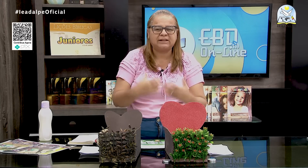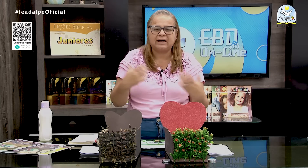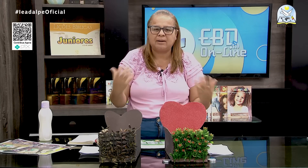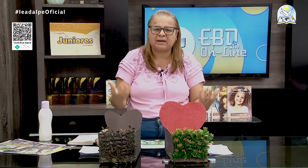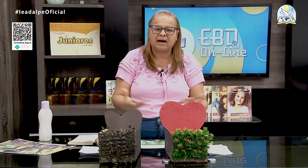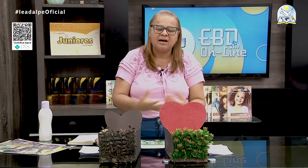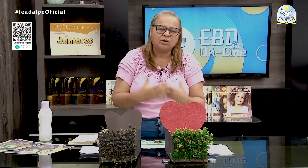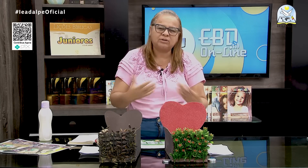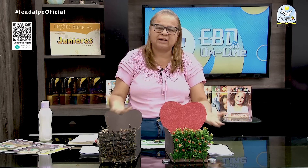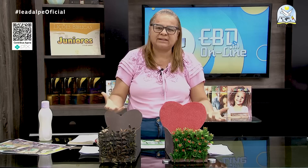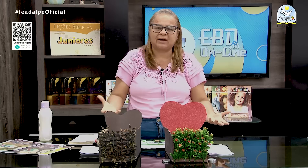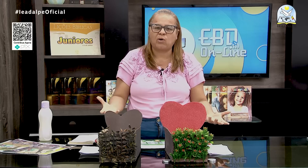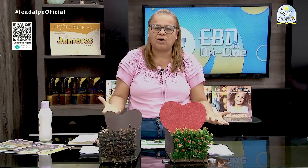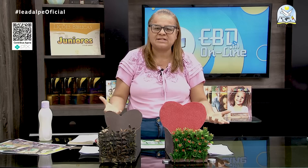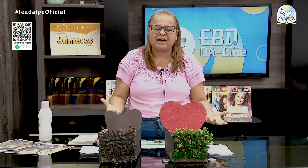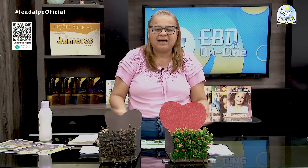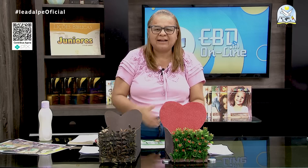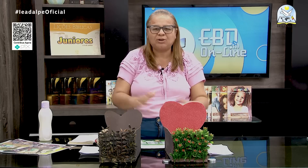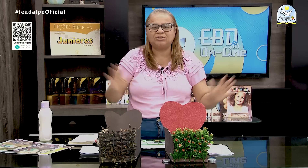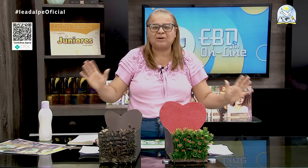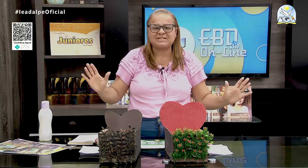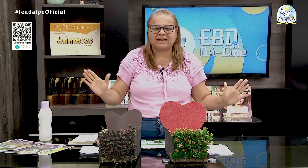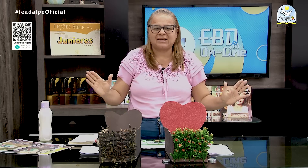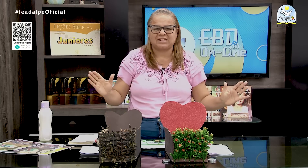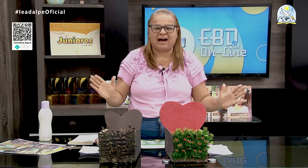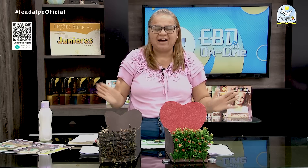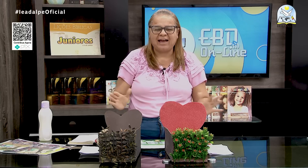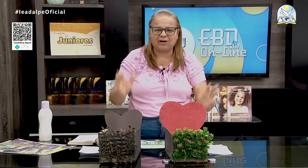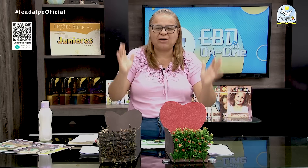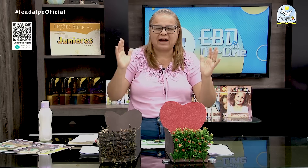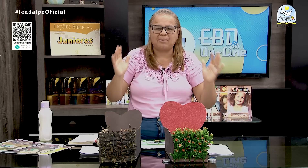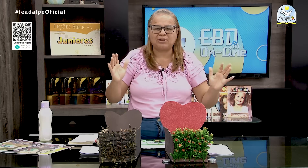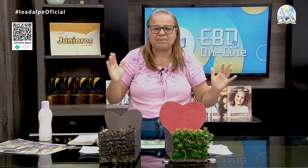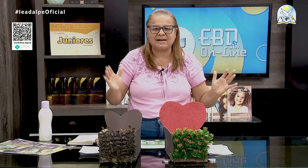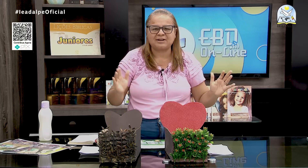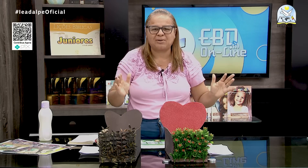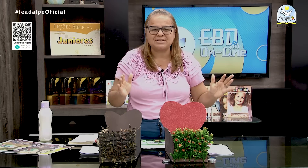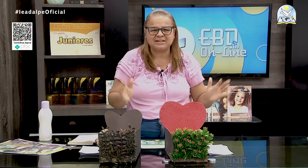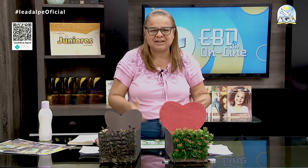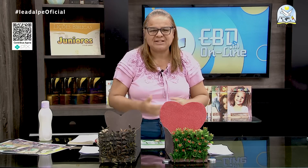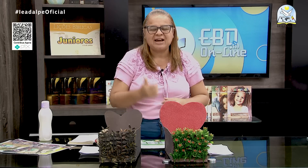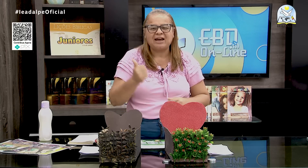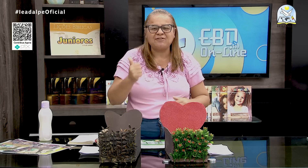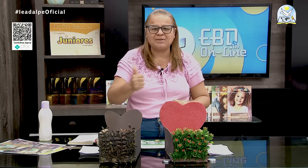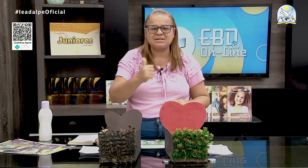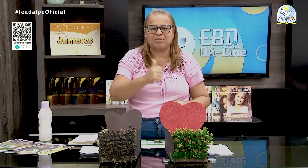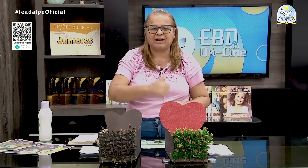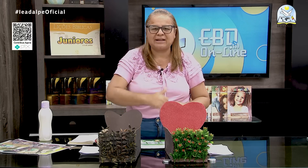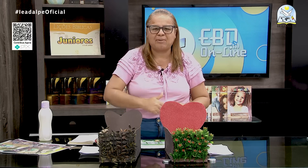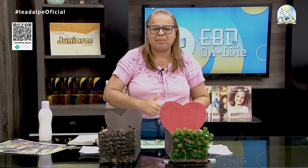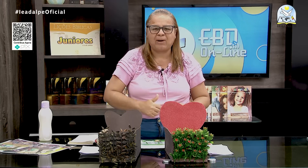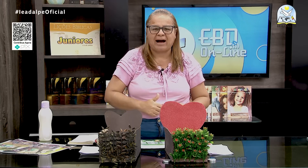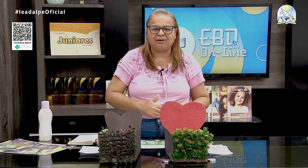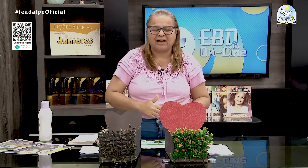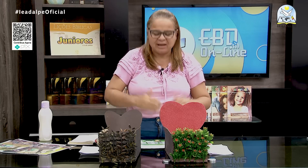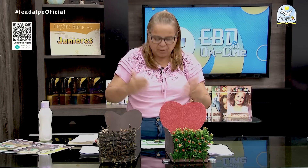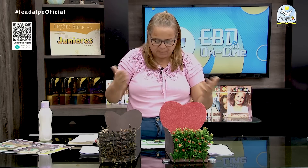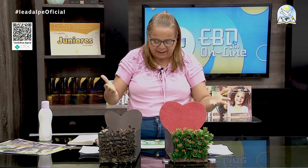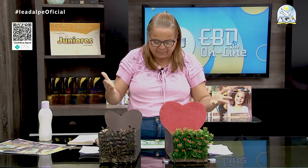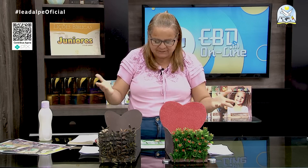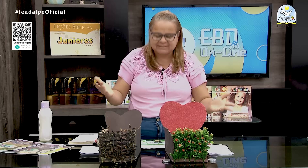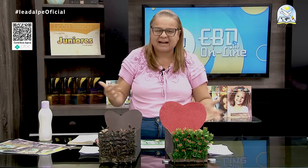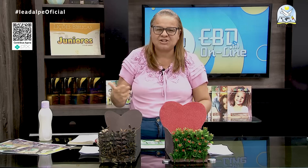com dinâmica com tanta coisa então não tem o que se queixar é colocar a mão na massa como se diz e vamos embora dar uma boa aula